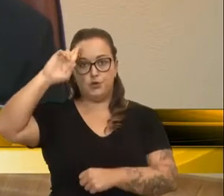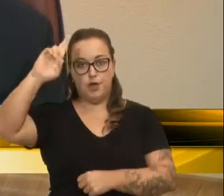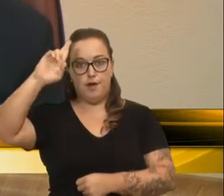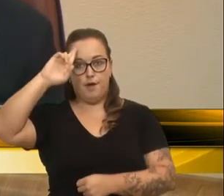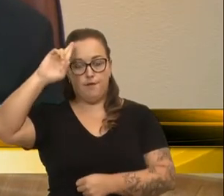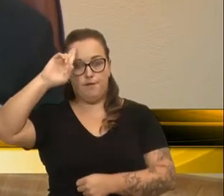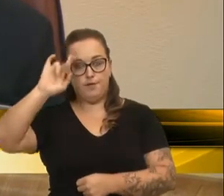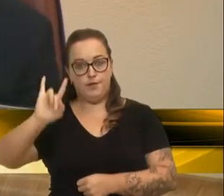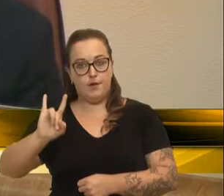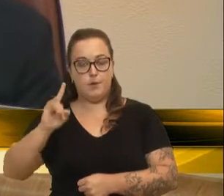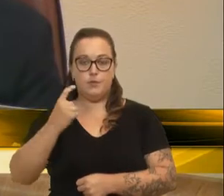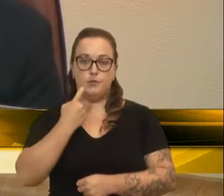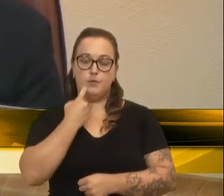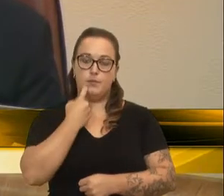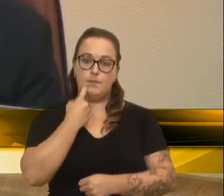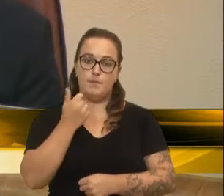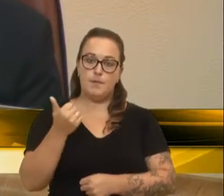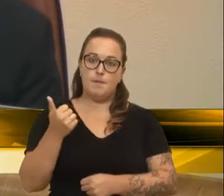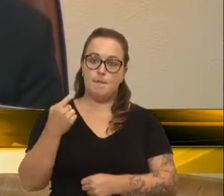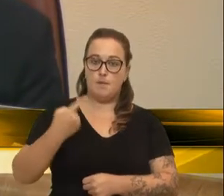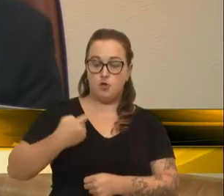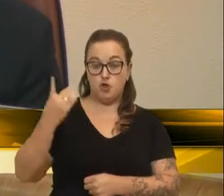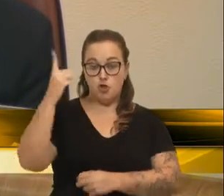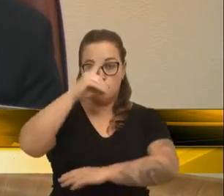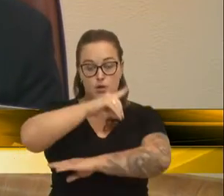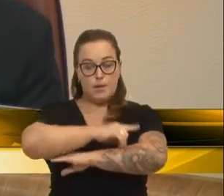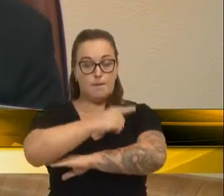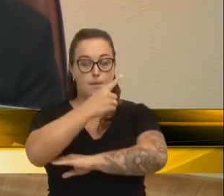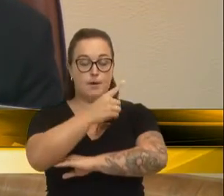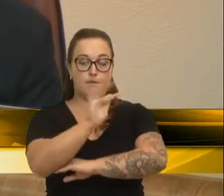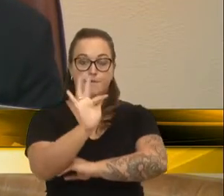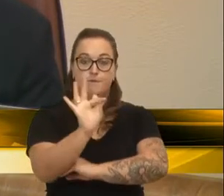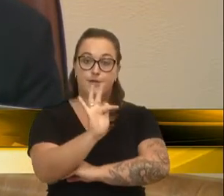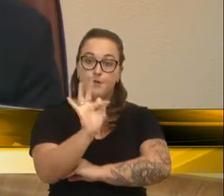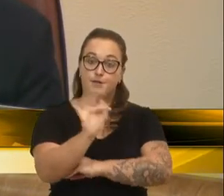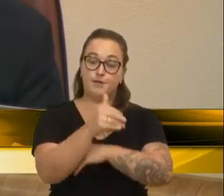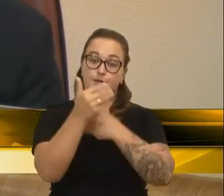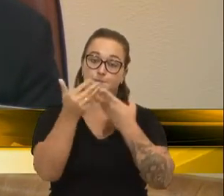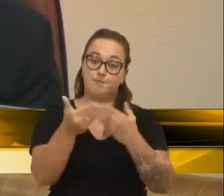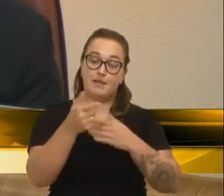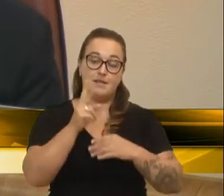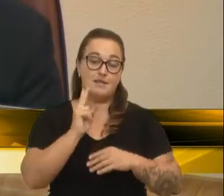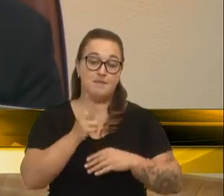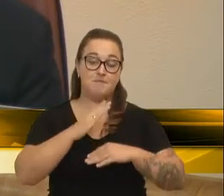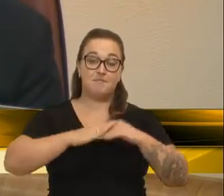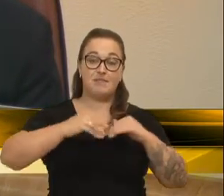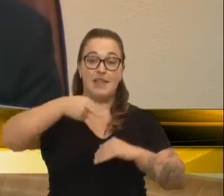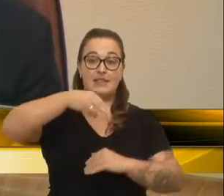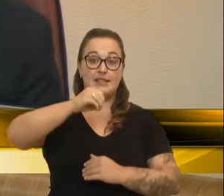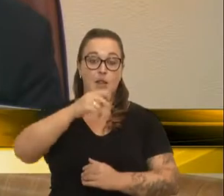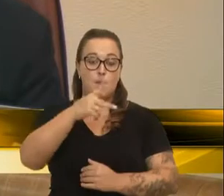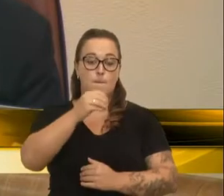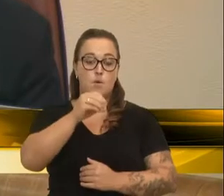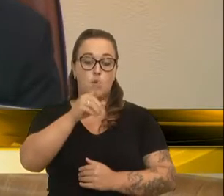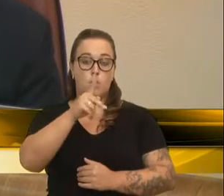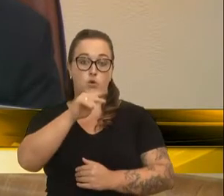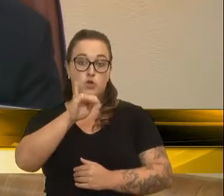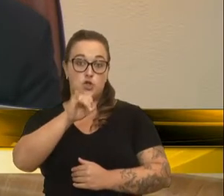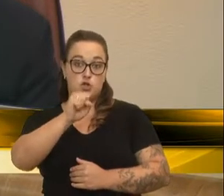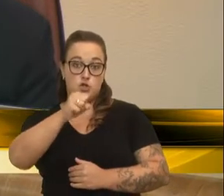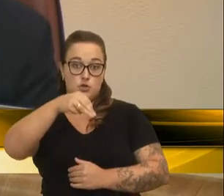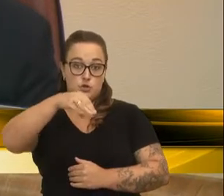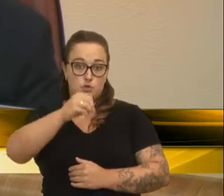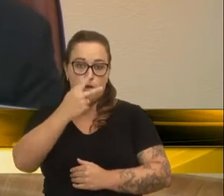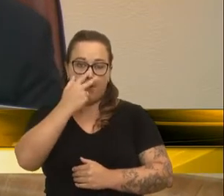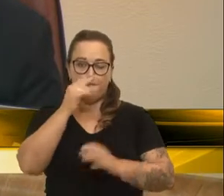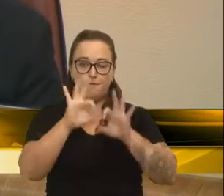última sexta-feira, dia 1º de fevereiro. Trata-se, sem dúvida, da velha prática do nepotismo, uma das piores pragas das atividades